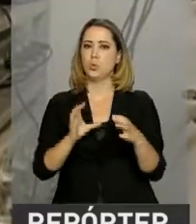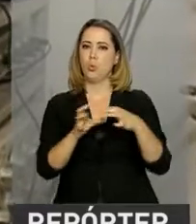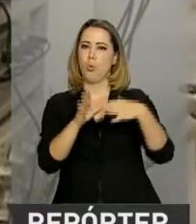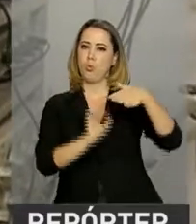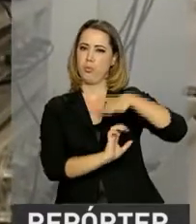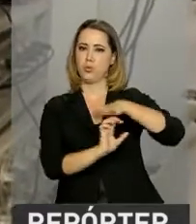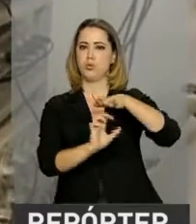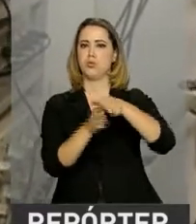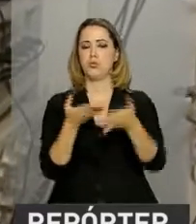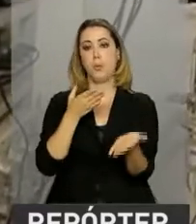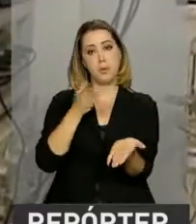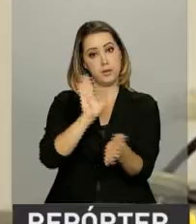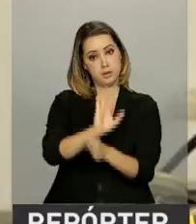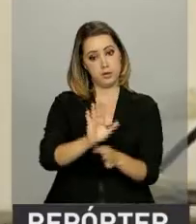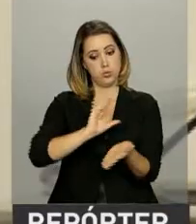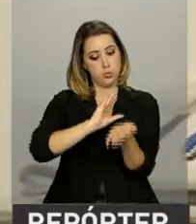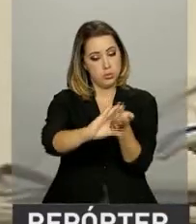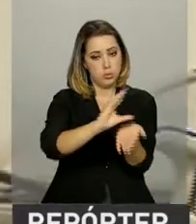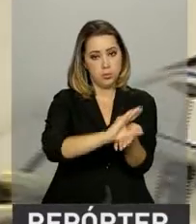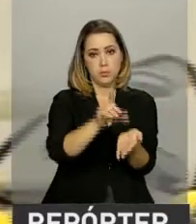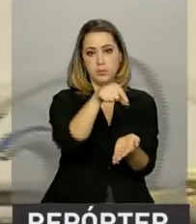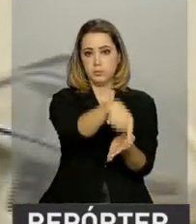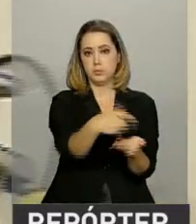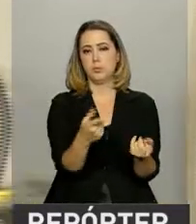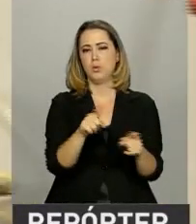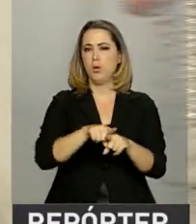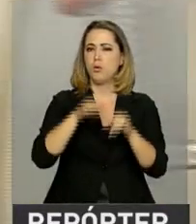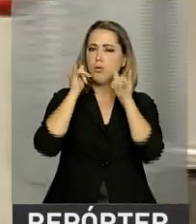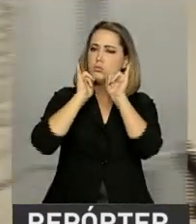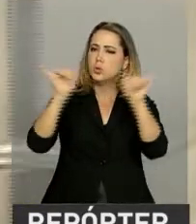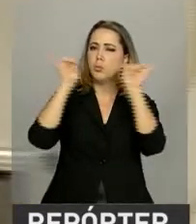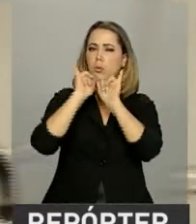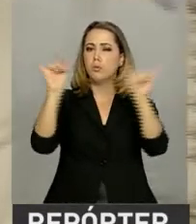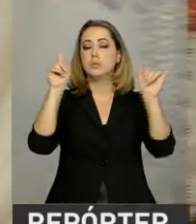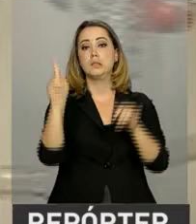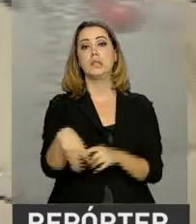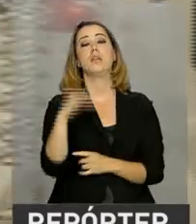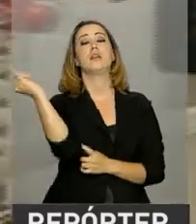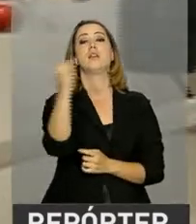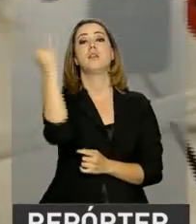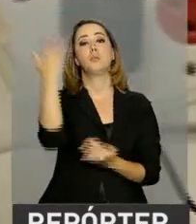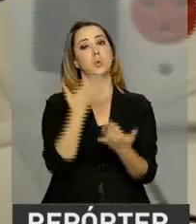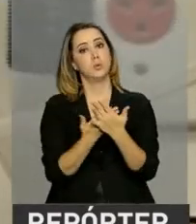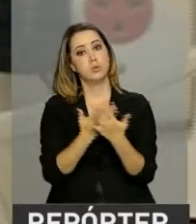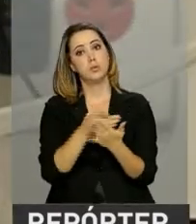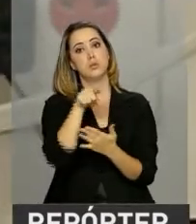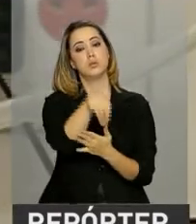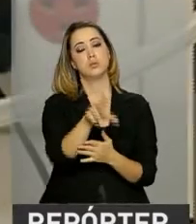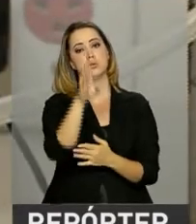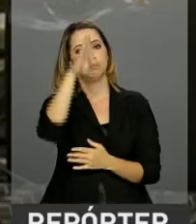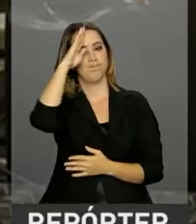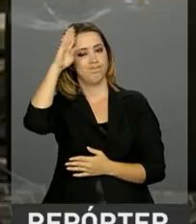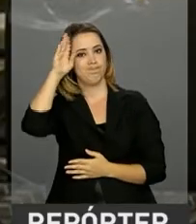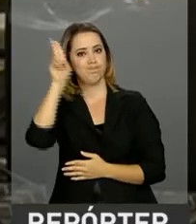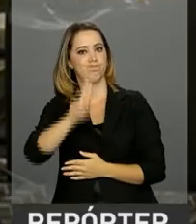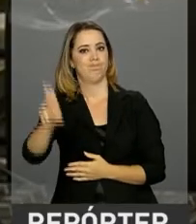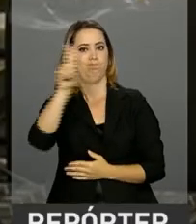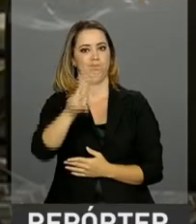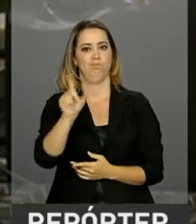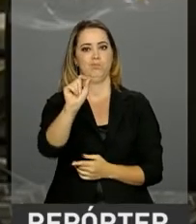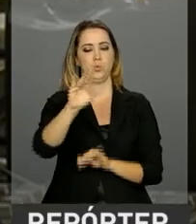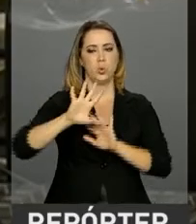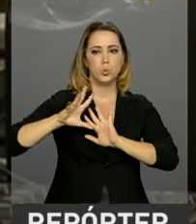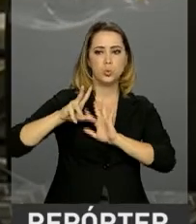patrocínio à pesquisa nacional e aumentar a divulgação da importância dos estudos das universidades para